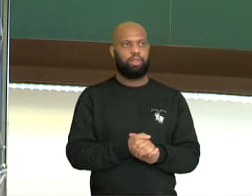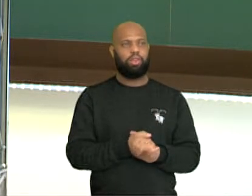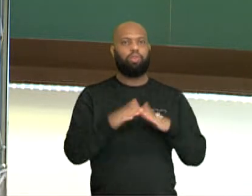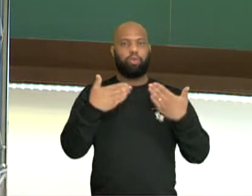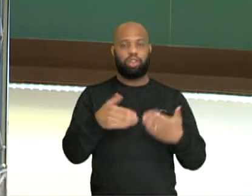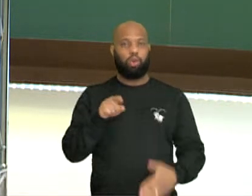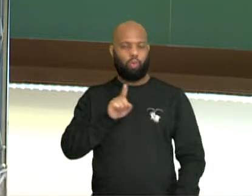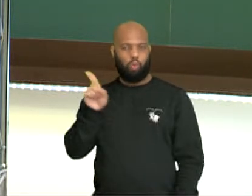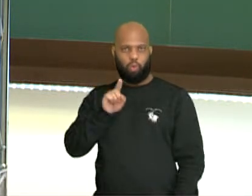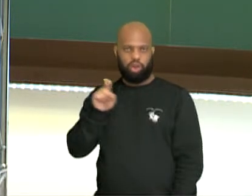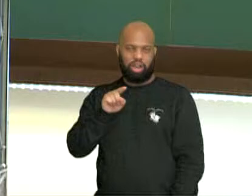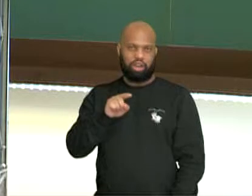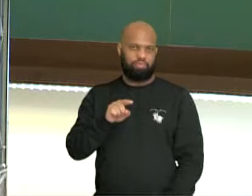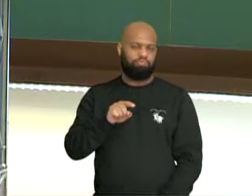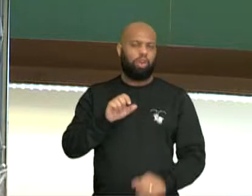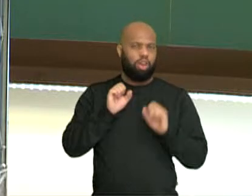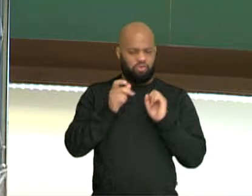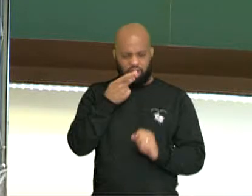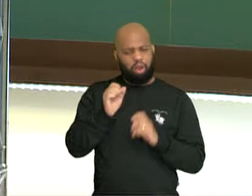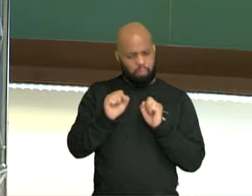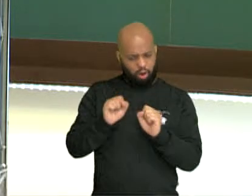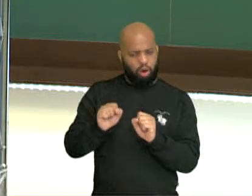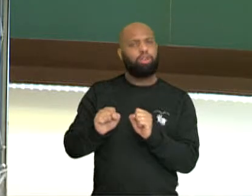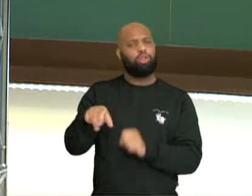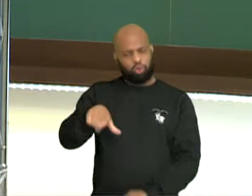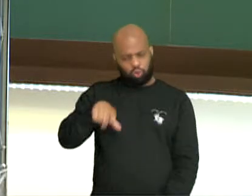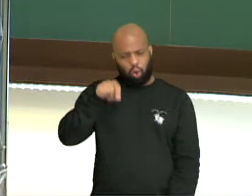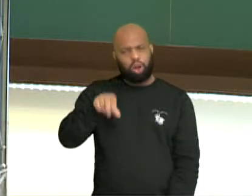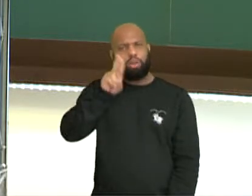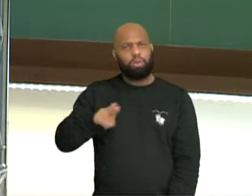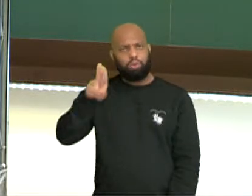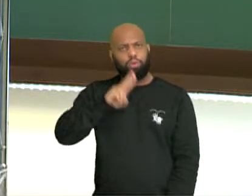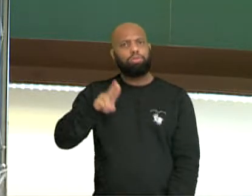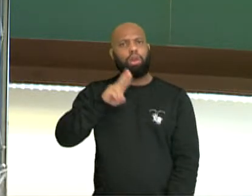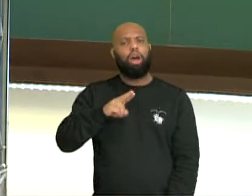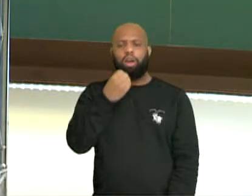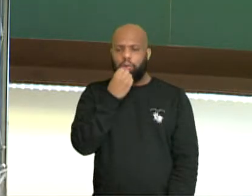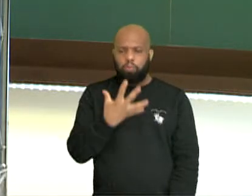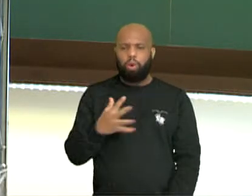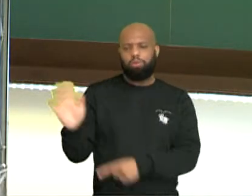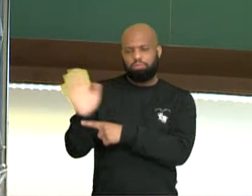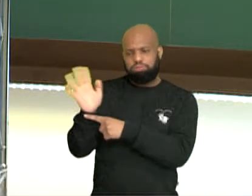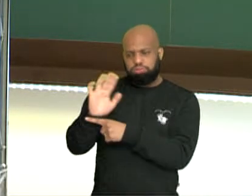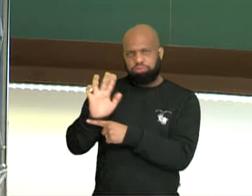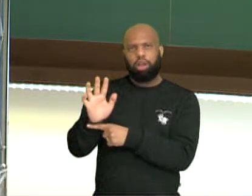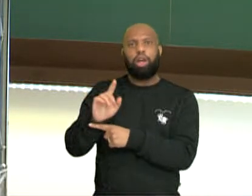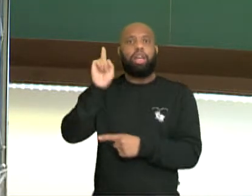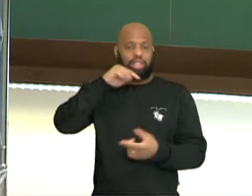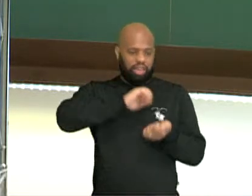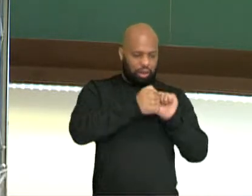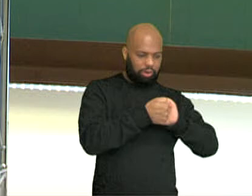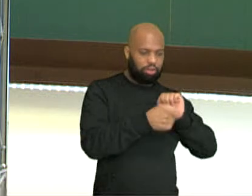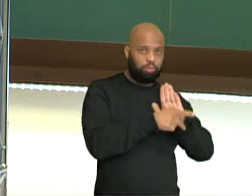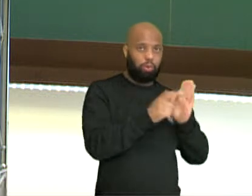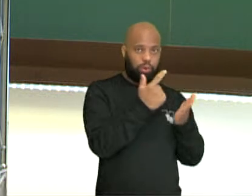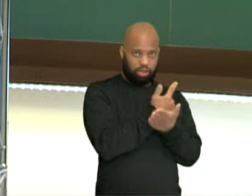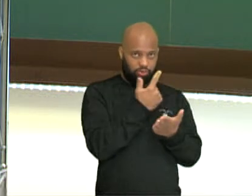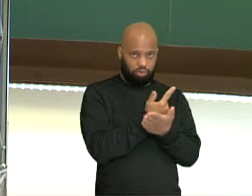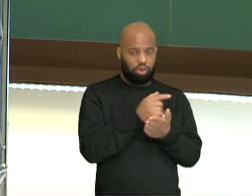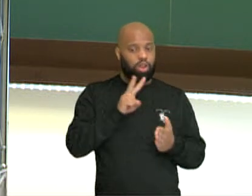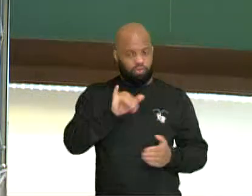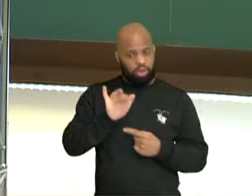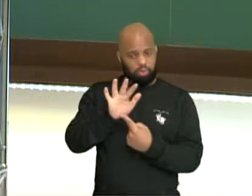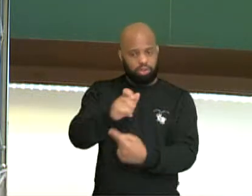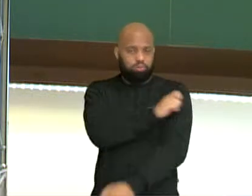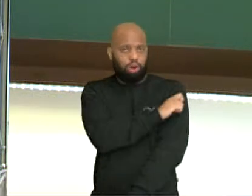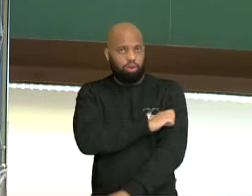ao sugerir as boas adaptações de obras para o audiovisual e exibir para os alunos, ele quer fazer o